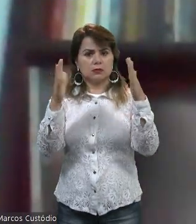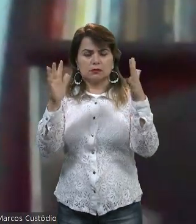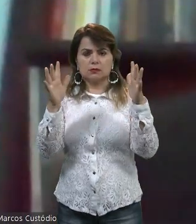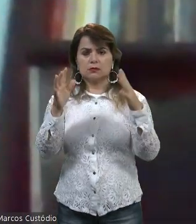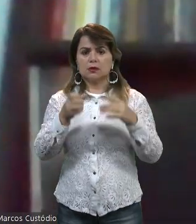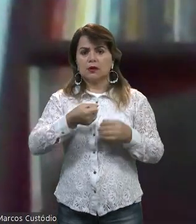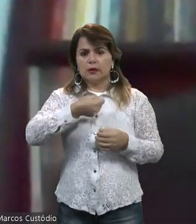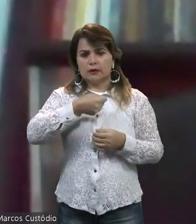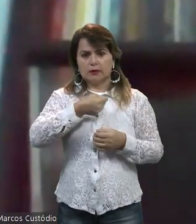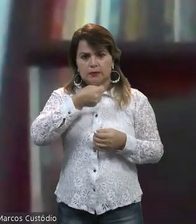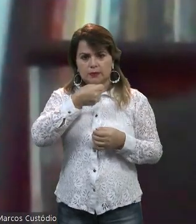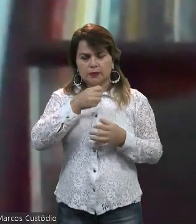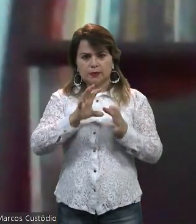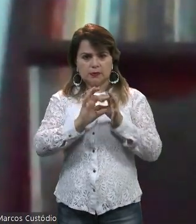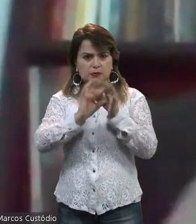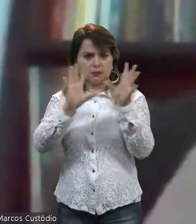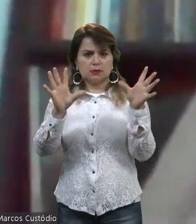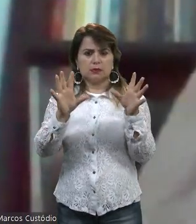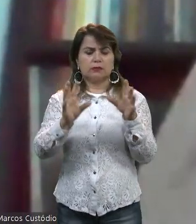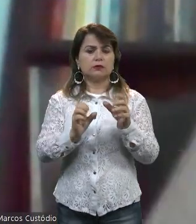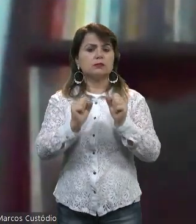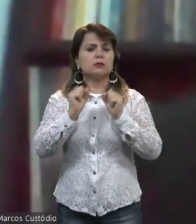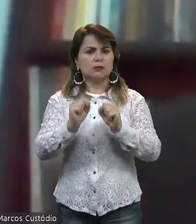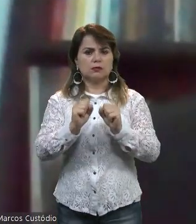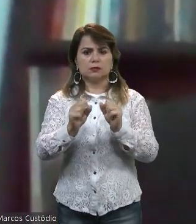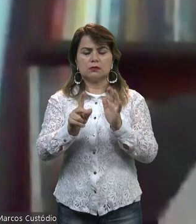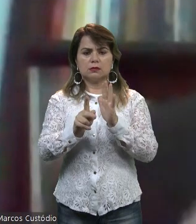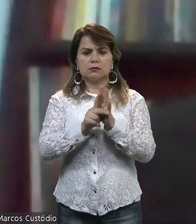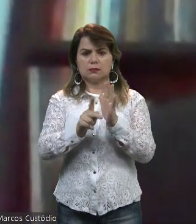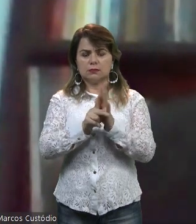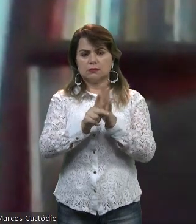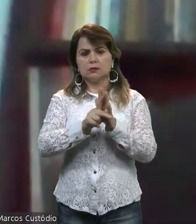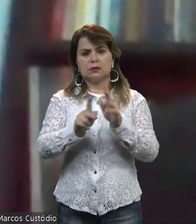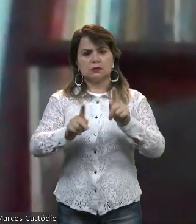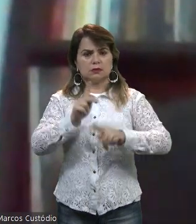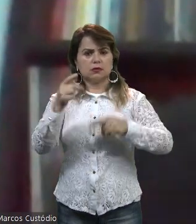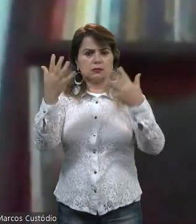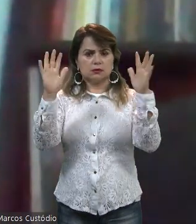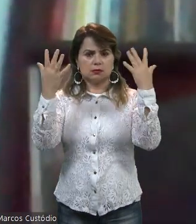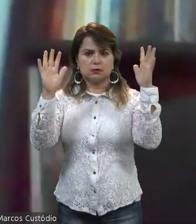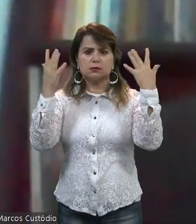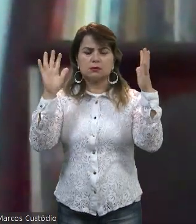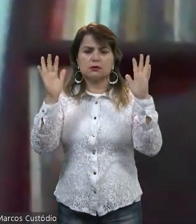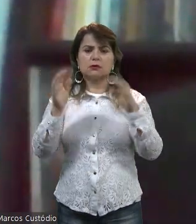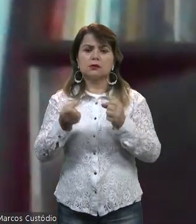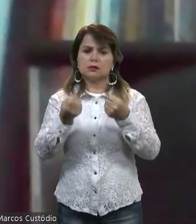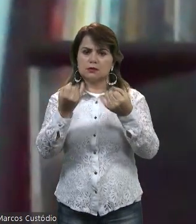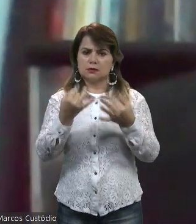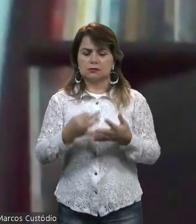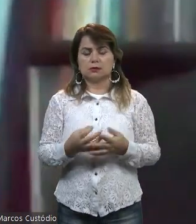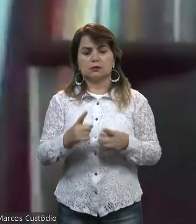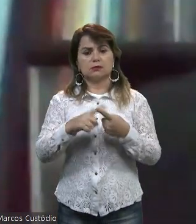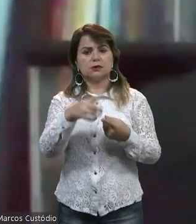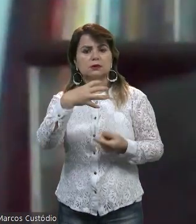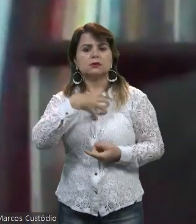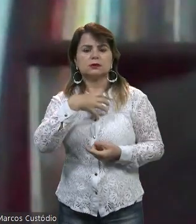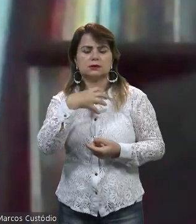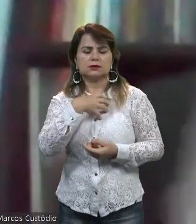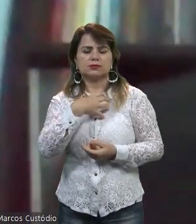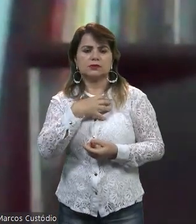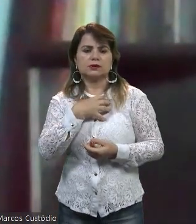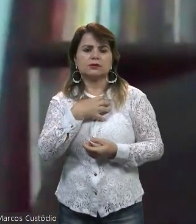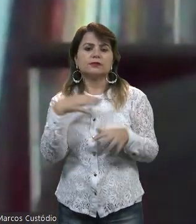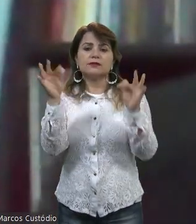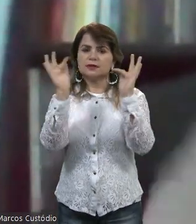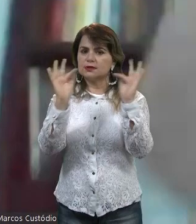os microfones para esse gesto. Eu acho que será muito simbólico e emblemático de tudo aquilo que a gente sente quando tem prazer de homenagear uma